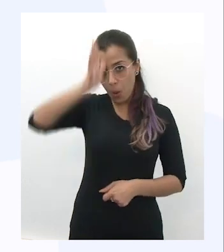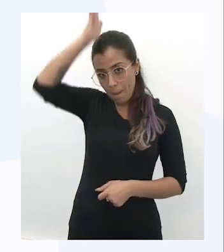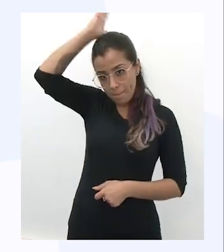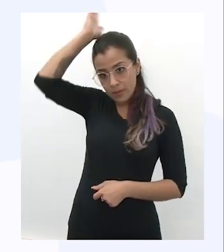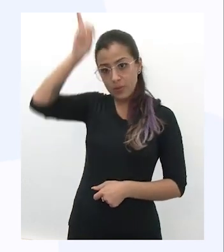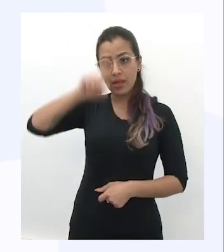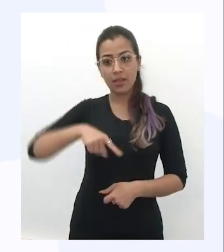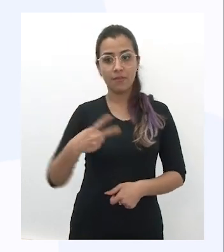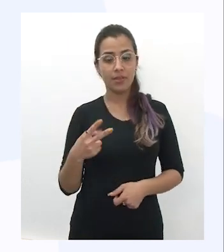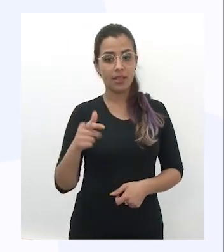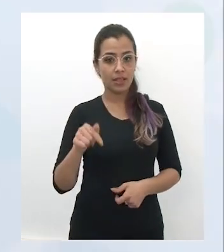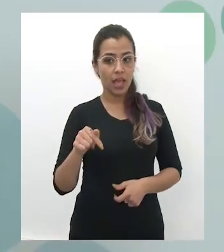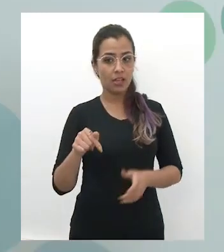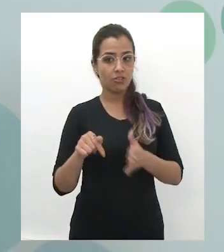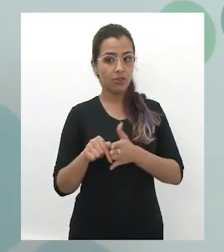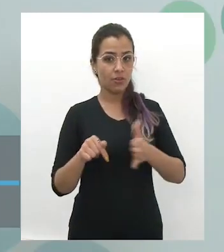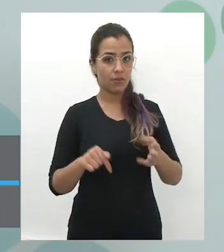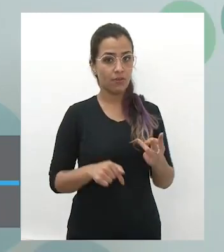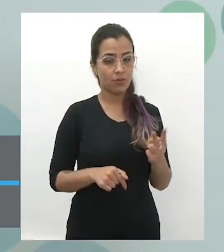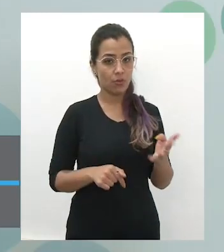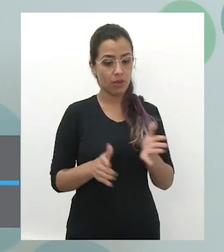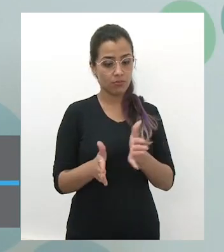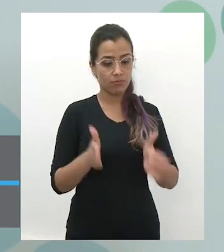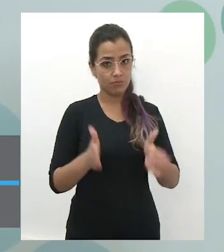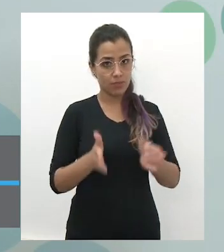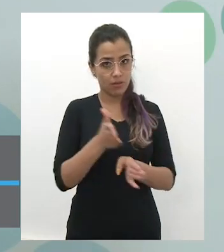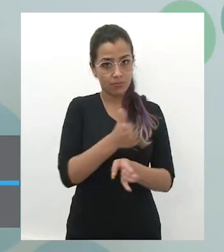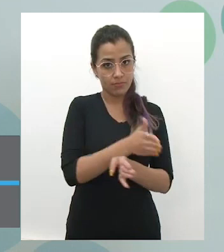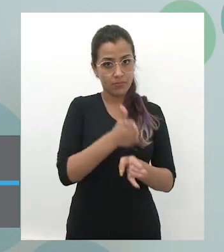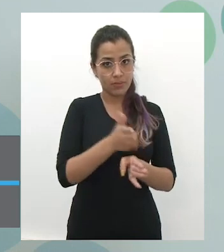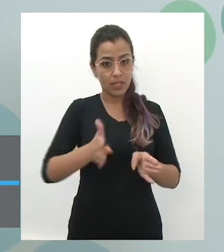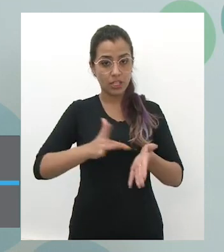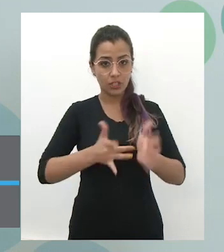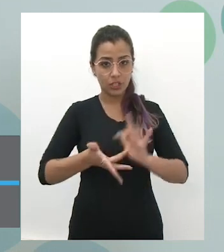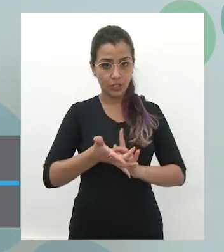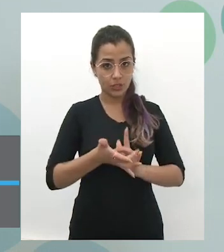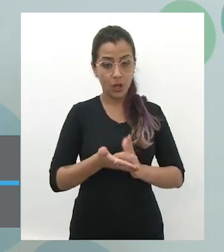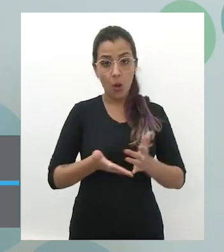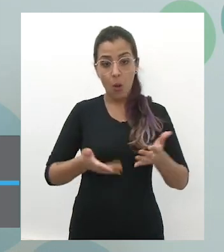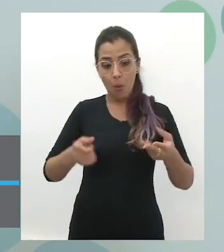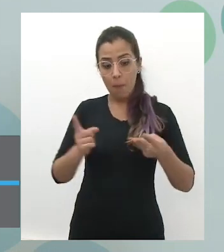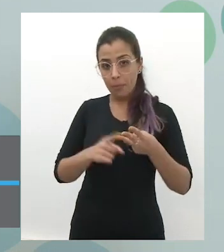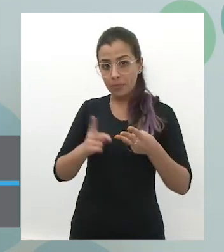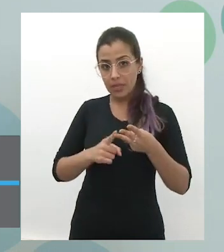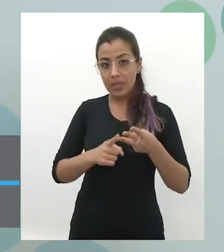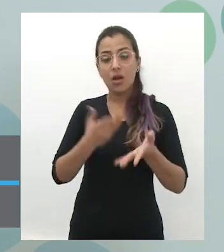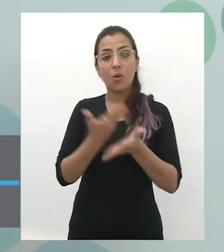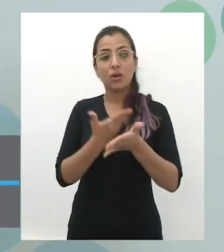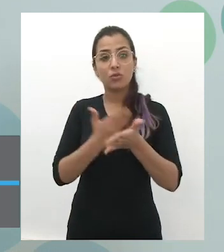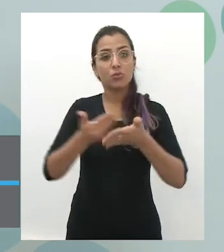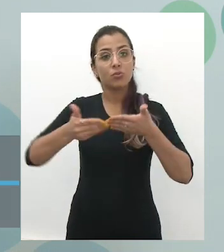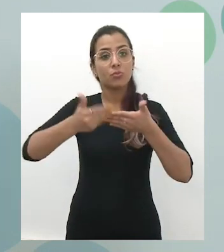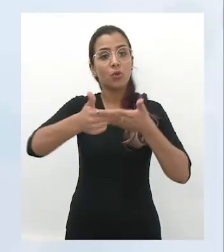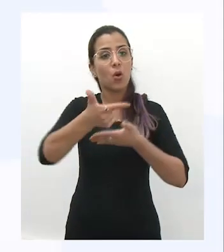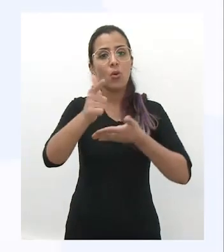depois de Cristo. Nós vamos ficar aqui entre monarquia e república. O império vai ser um assunto mais para outras aulas, está bem? Então